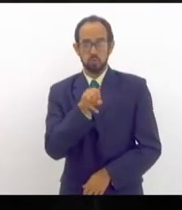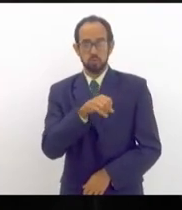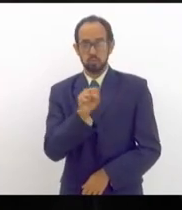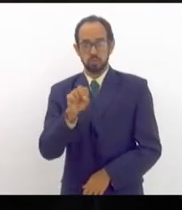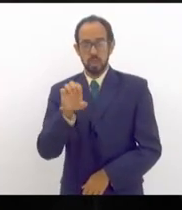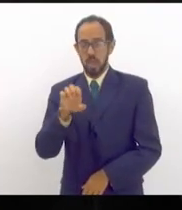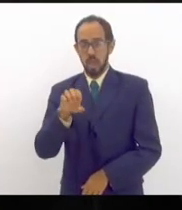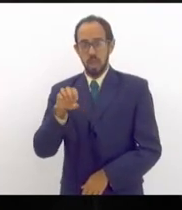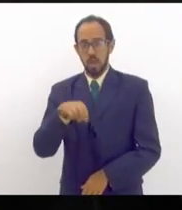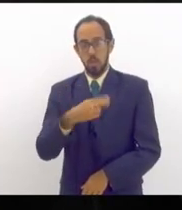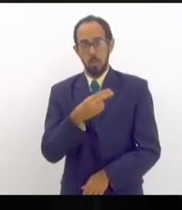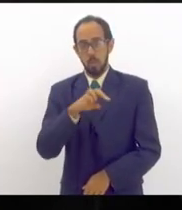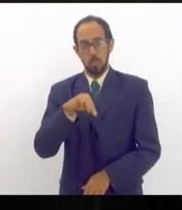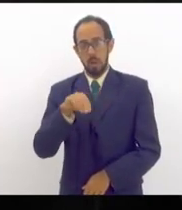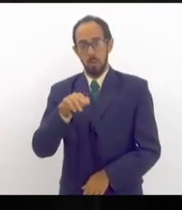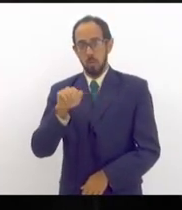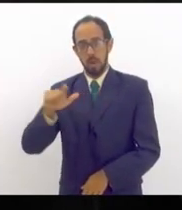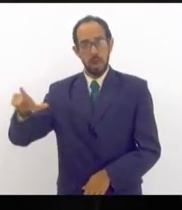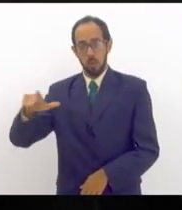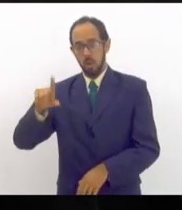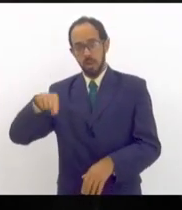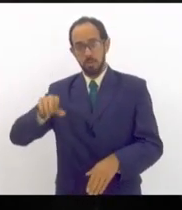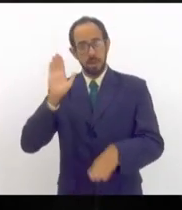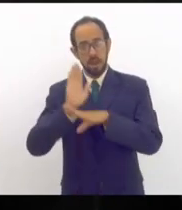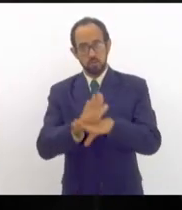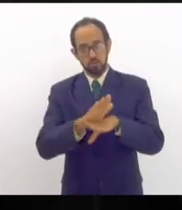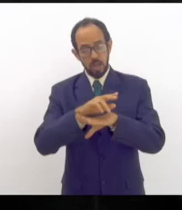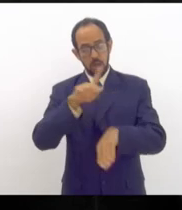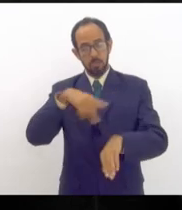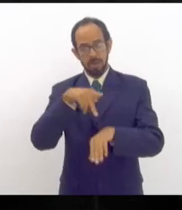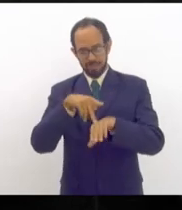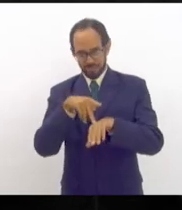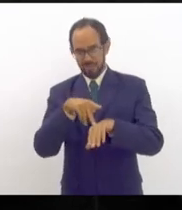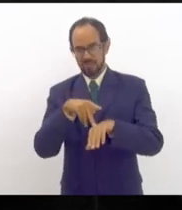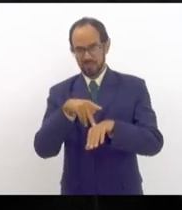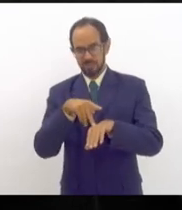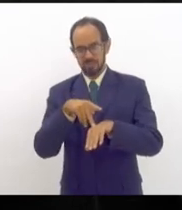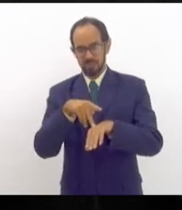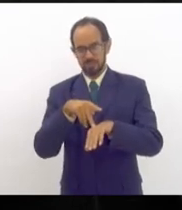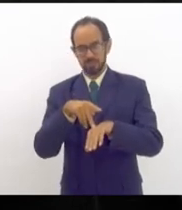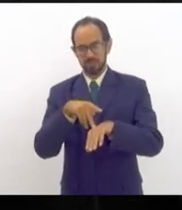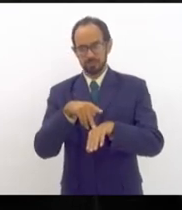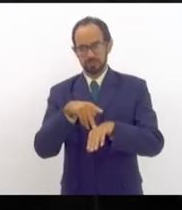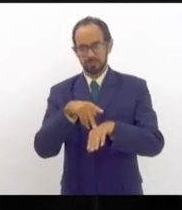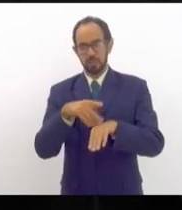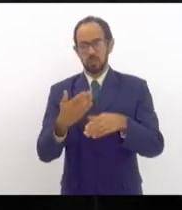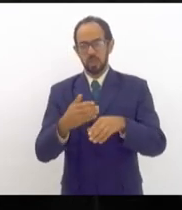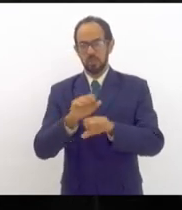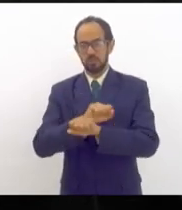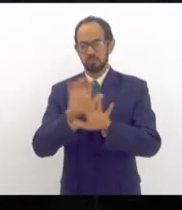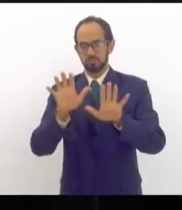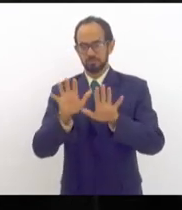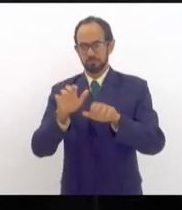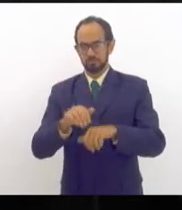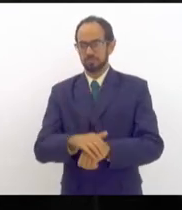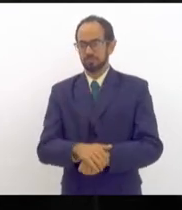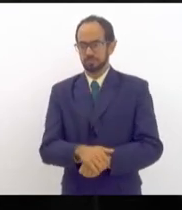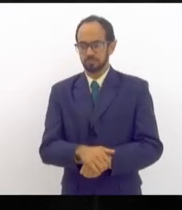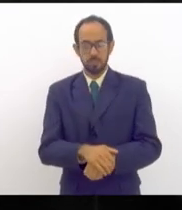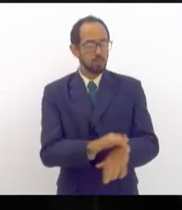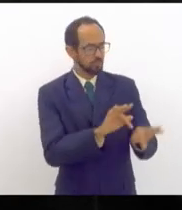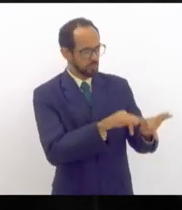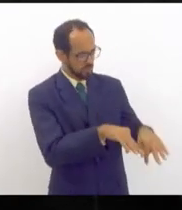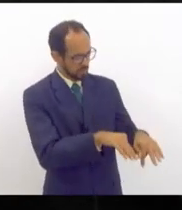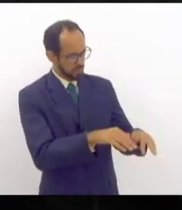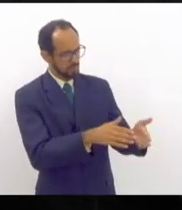junto a bem do país é bem do país Então queria deixar isso claro porque